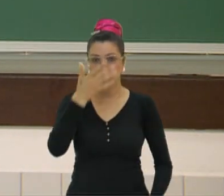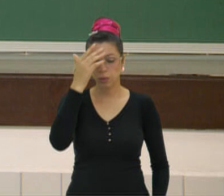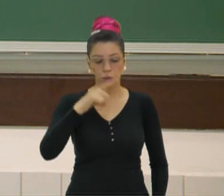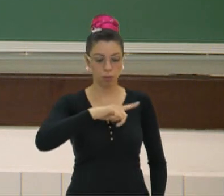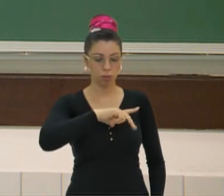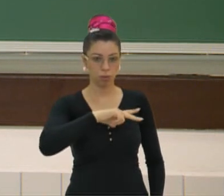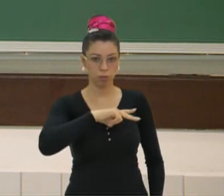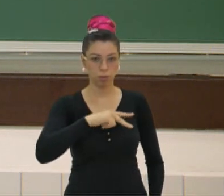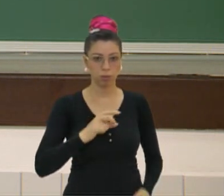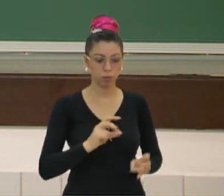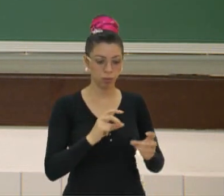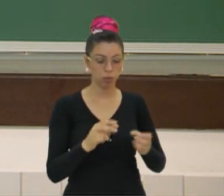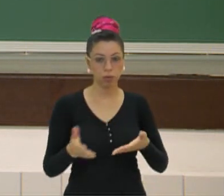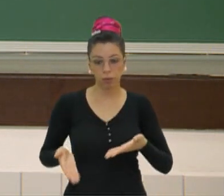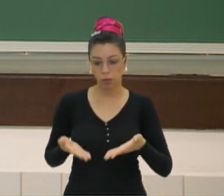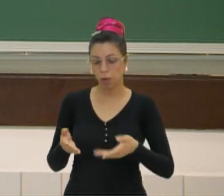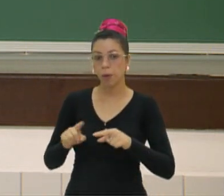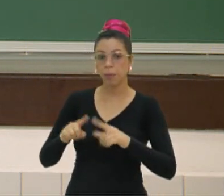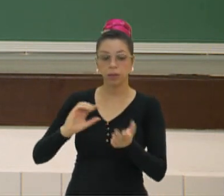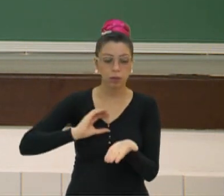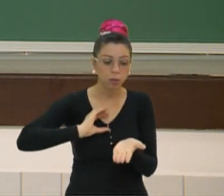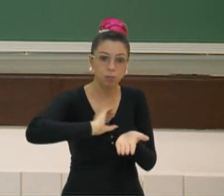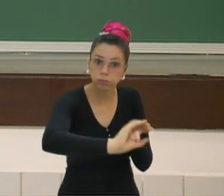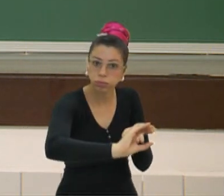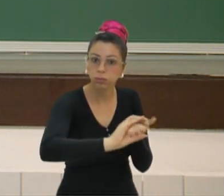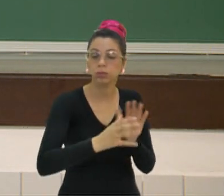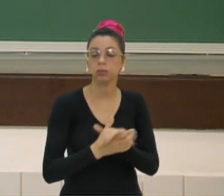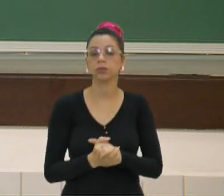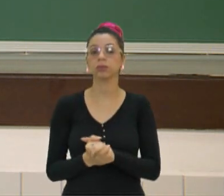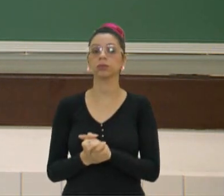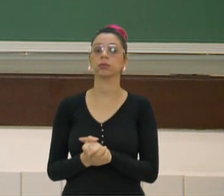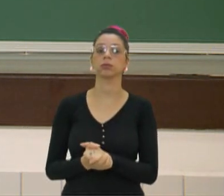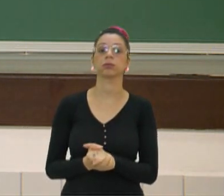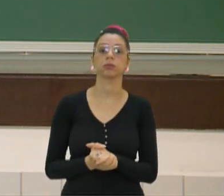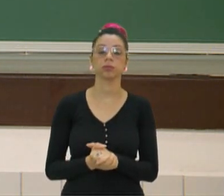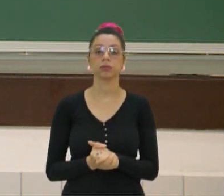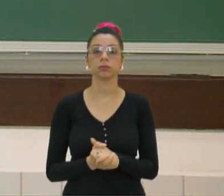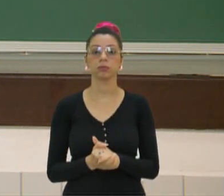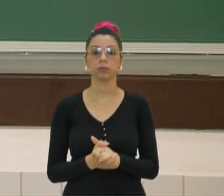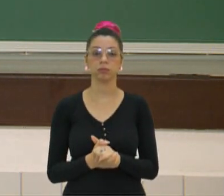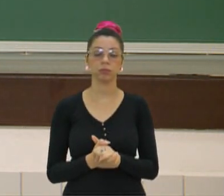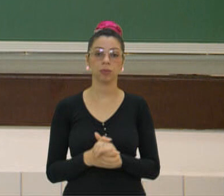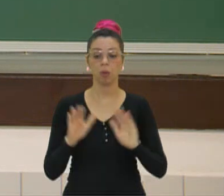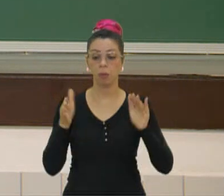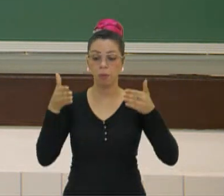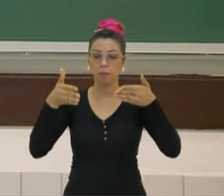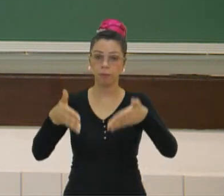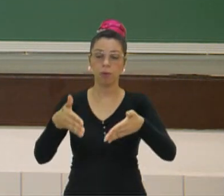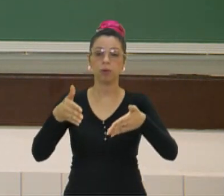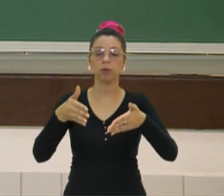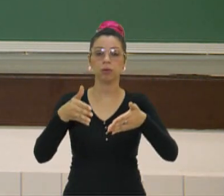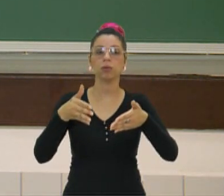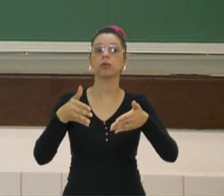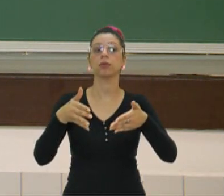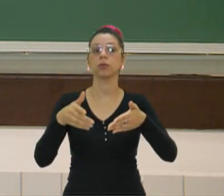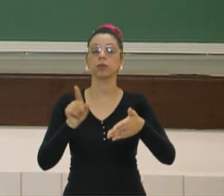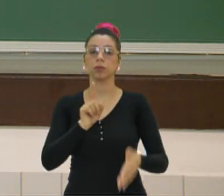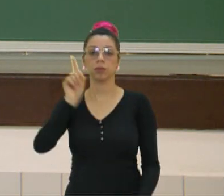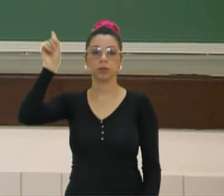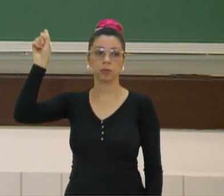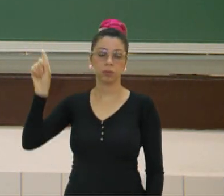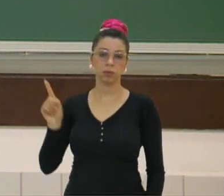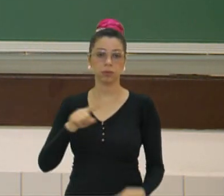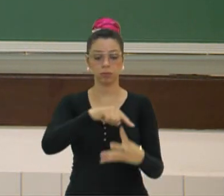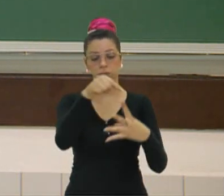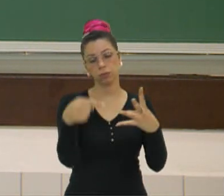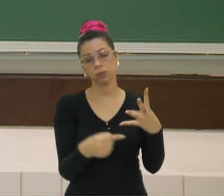nacional promova o desenvolvimento, mas ele investe dinheiro por meio de alguns focos, entre eles esses